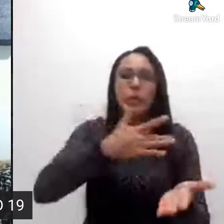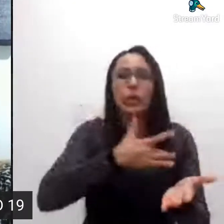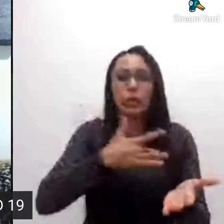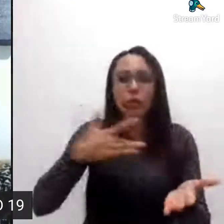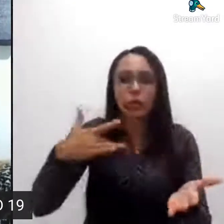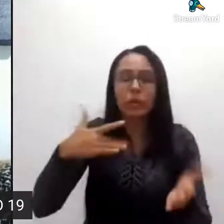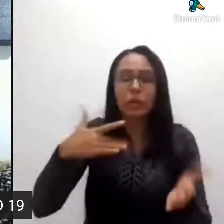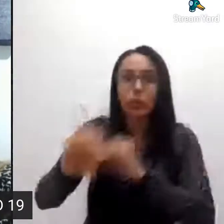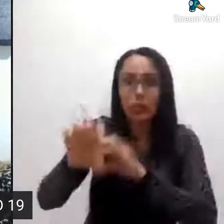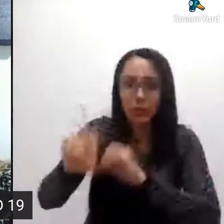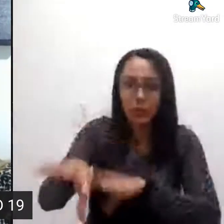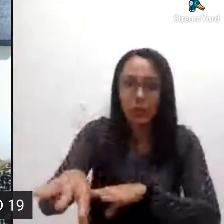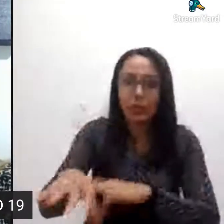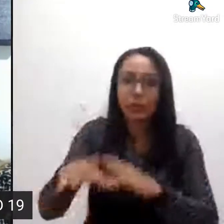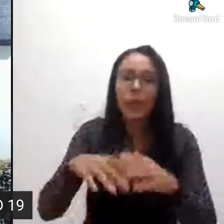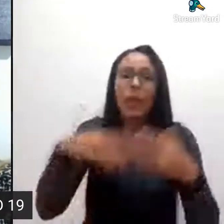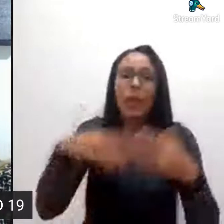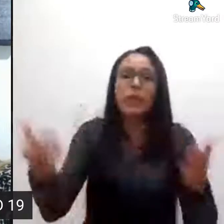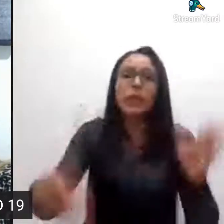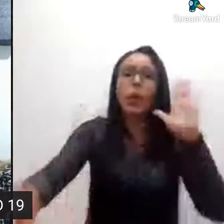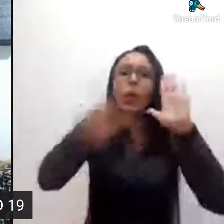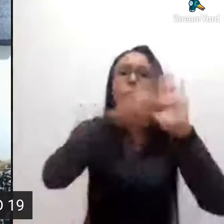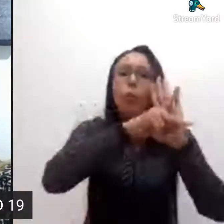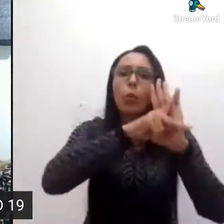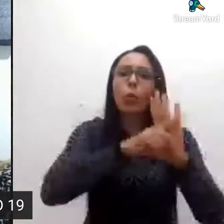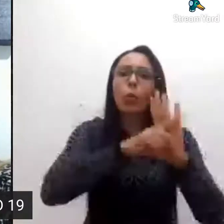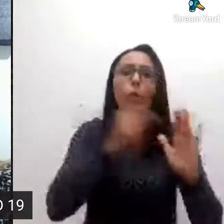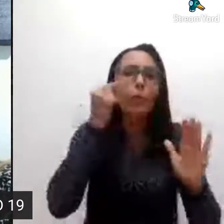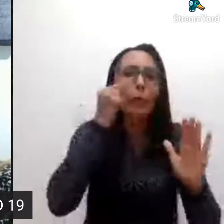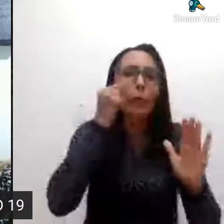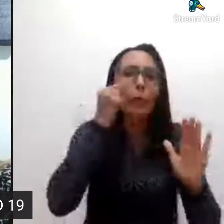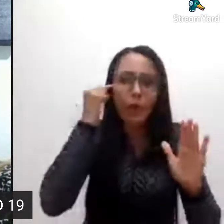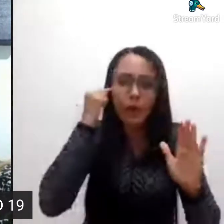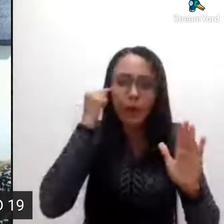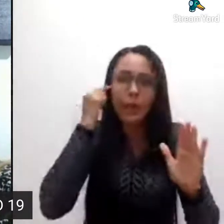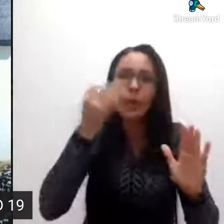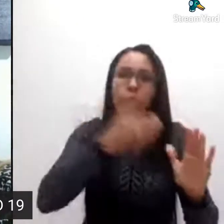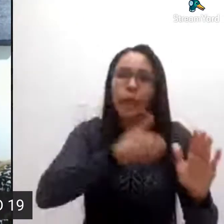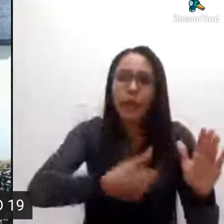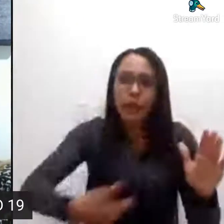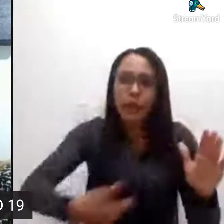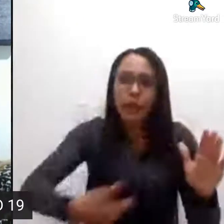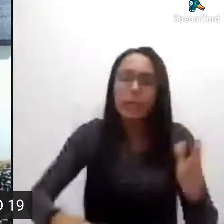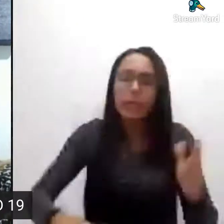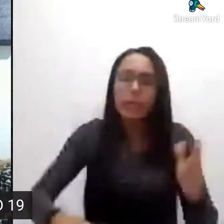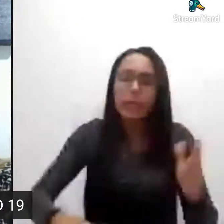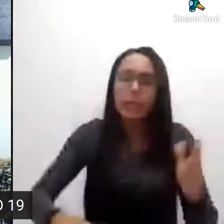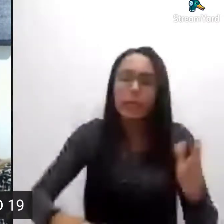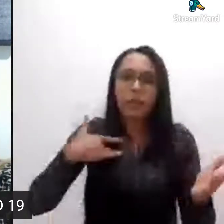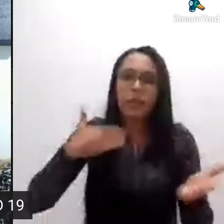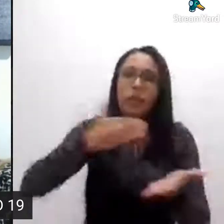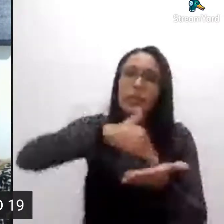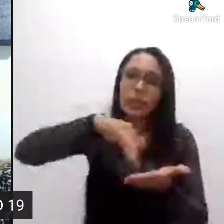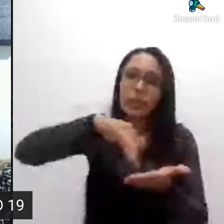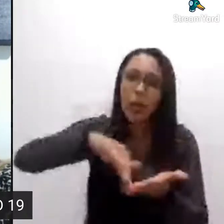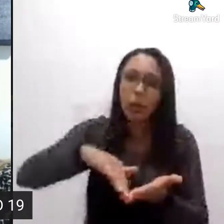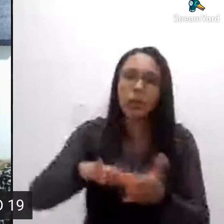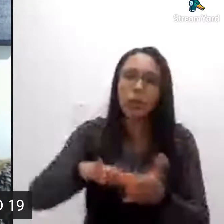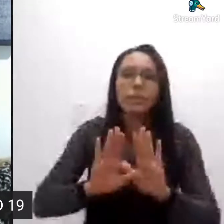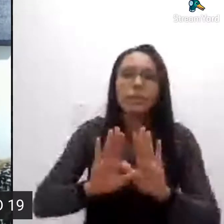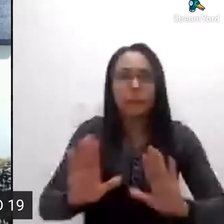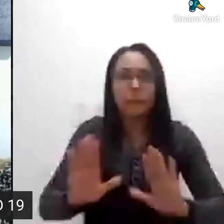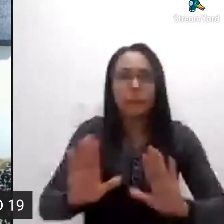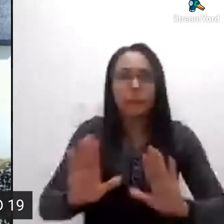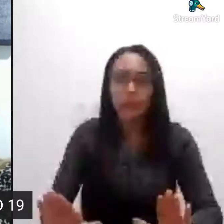equipe, né, o próprio governador e as autoridades de saúde, secretário de saúde, enfim, para esse